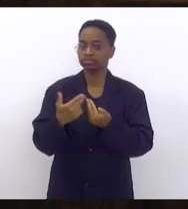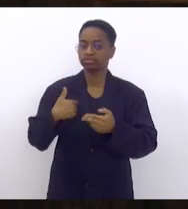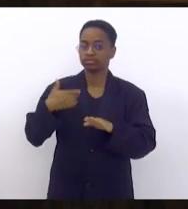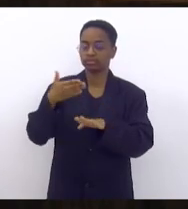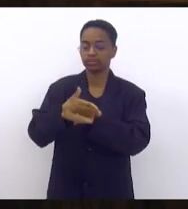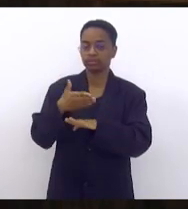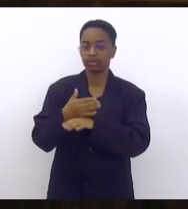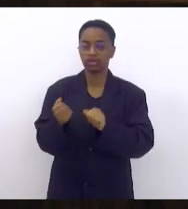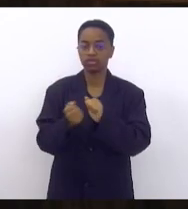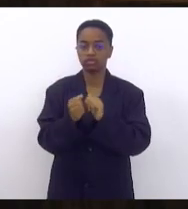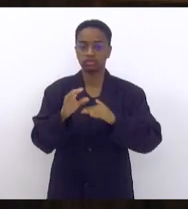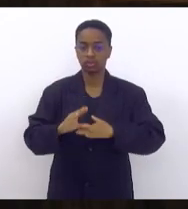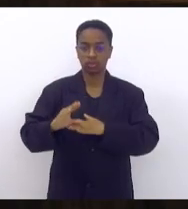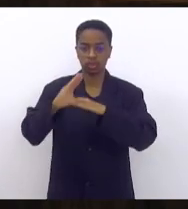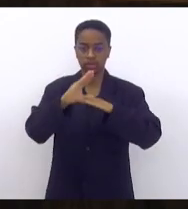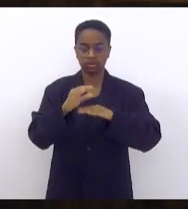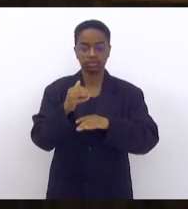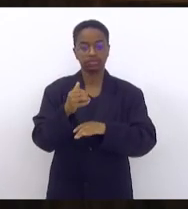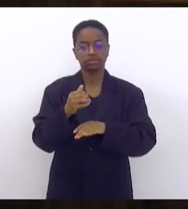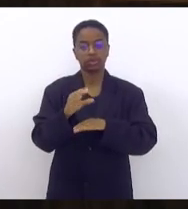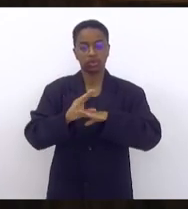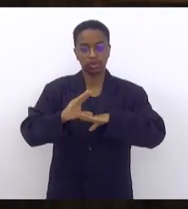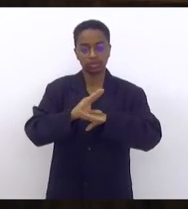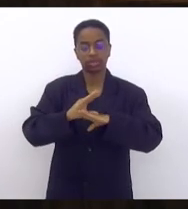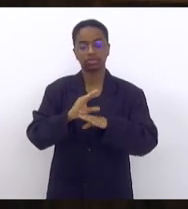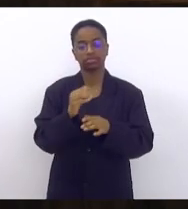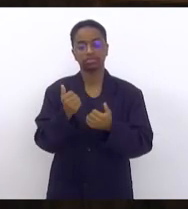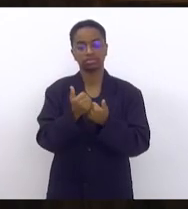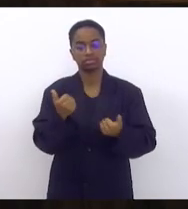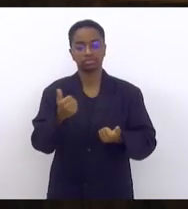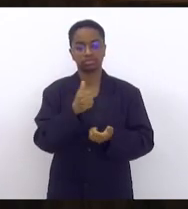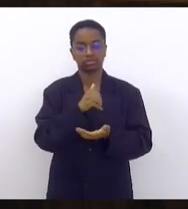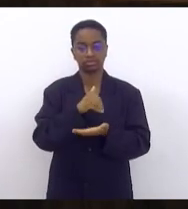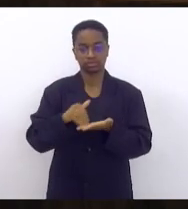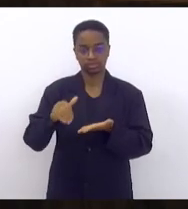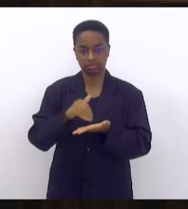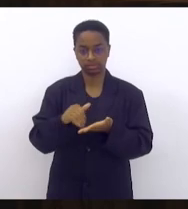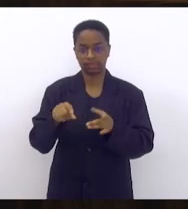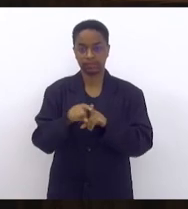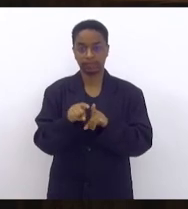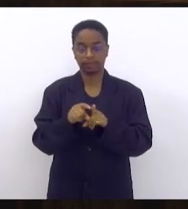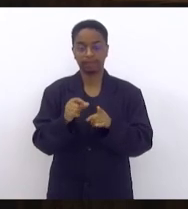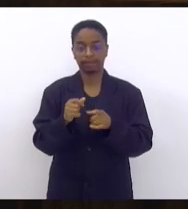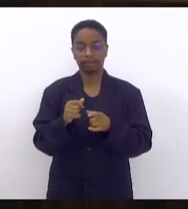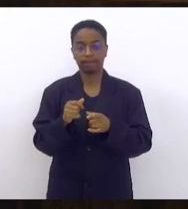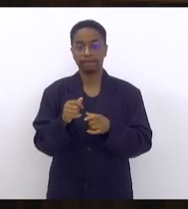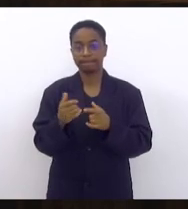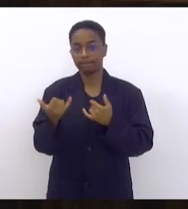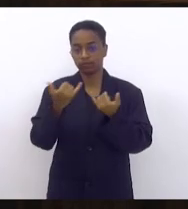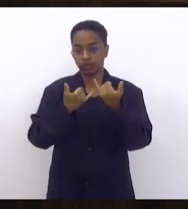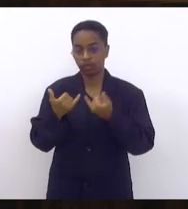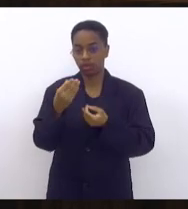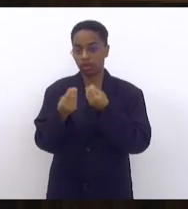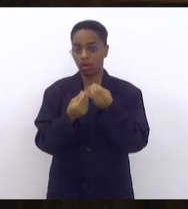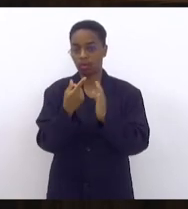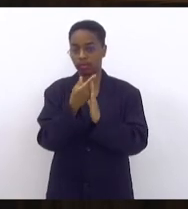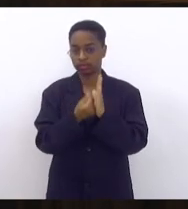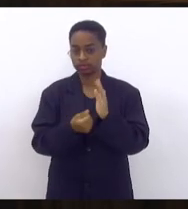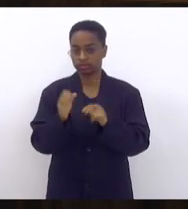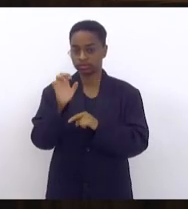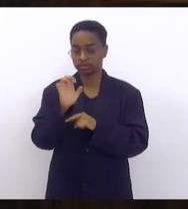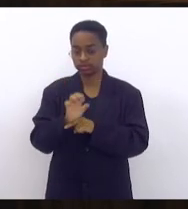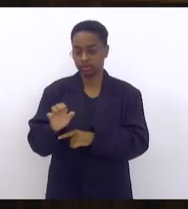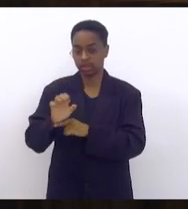colegiado de subsecretários, em que a subsecretária-geral informou a situação do orçamento do Estado, a gente tem